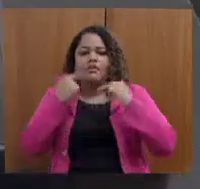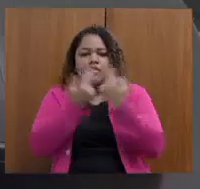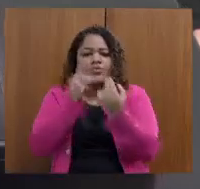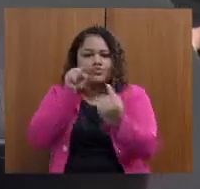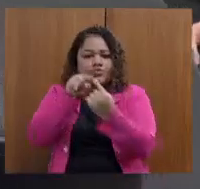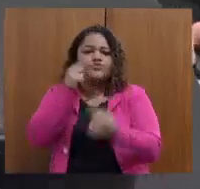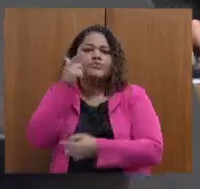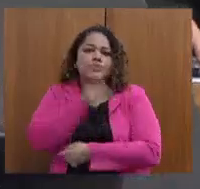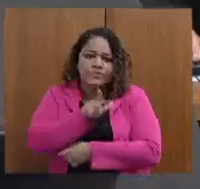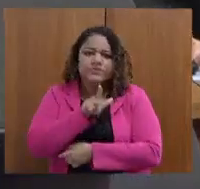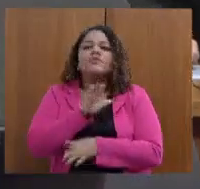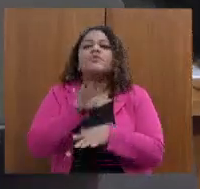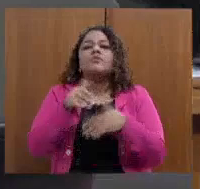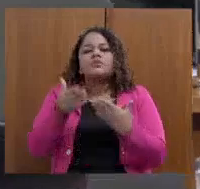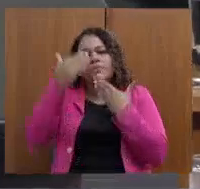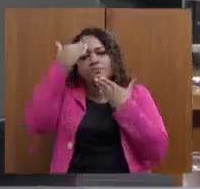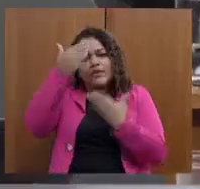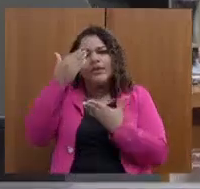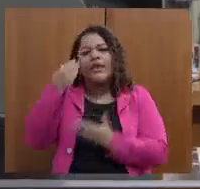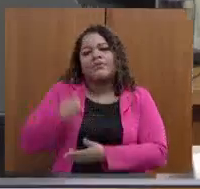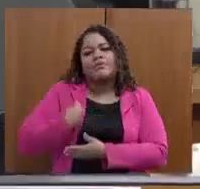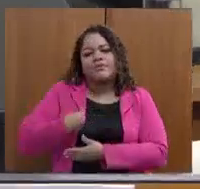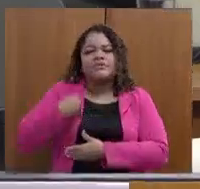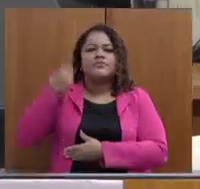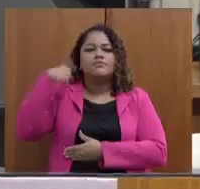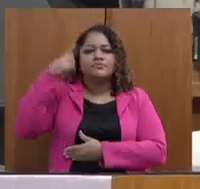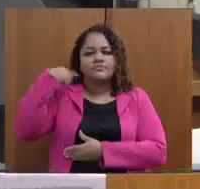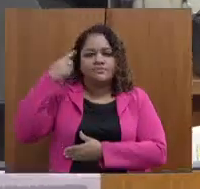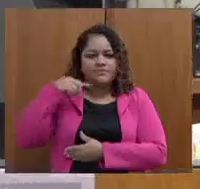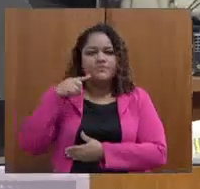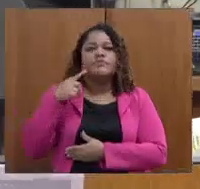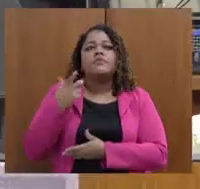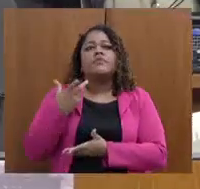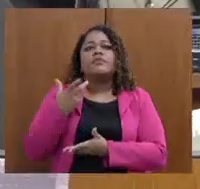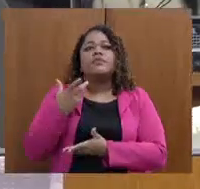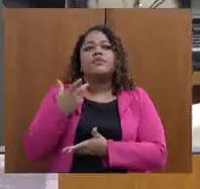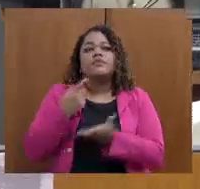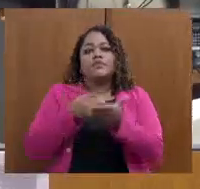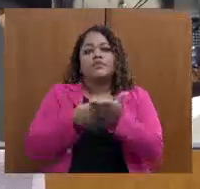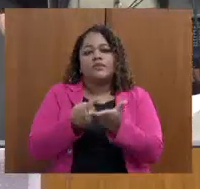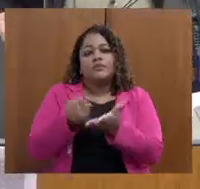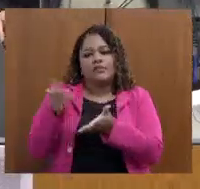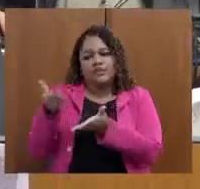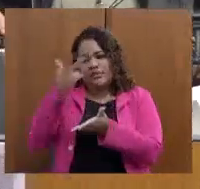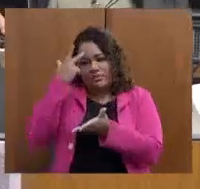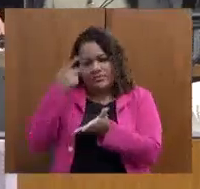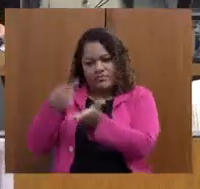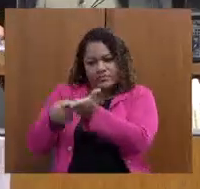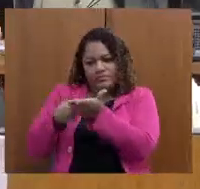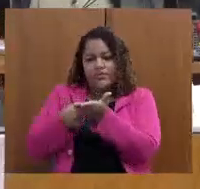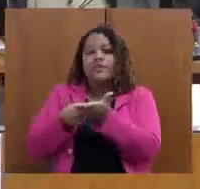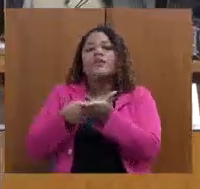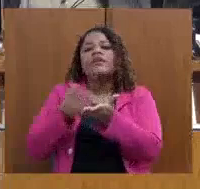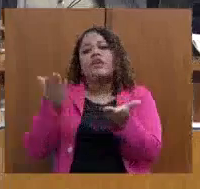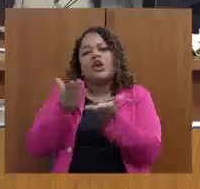presidência agradece a presença dos parlamentares e convida e do convidado determina